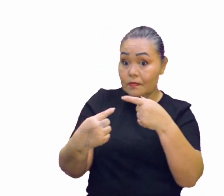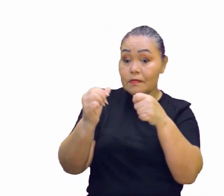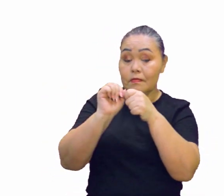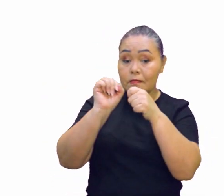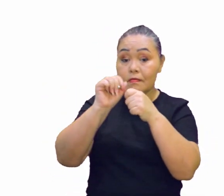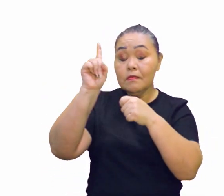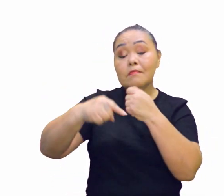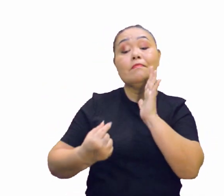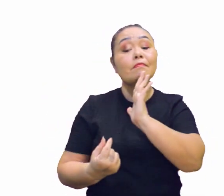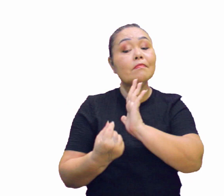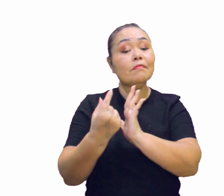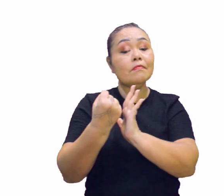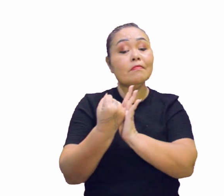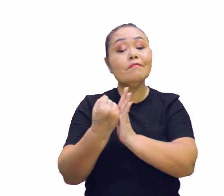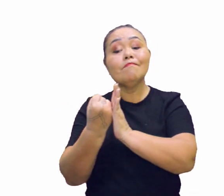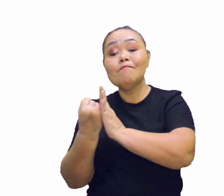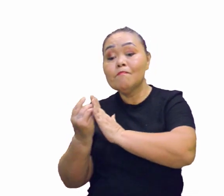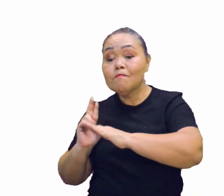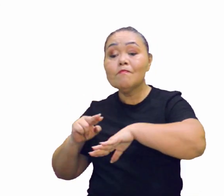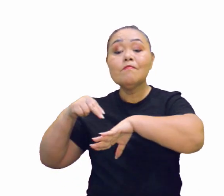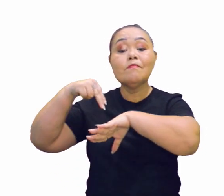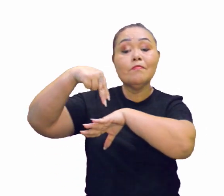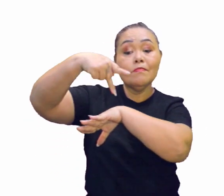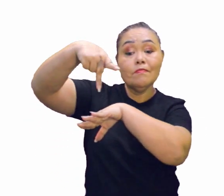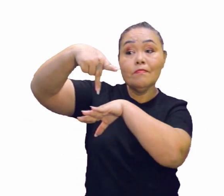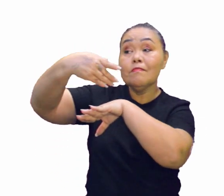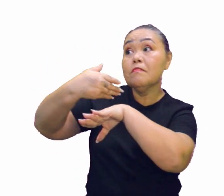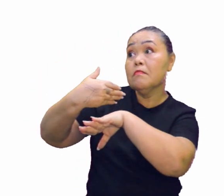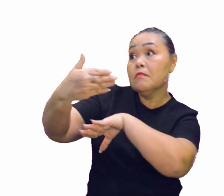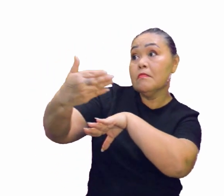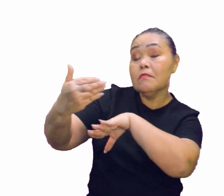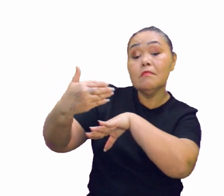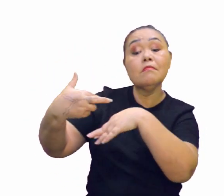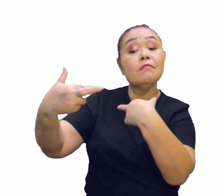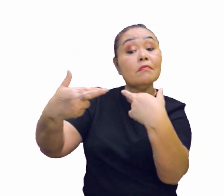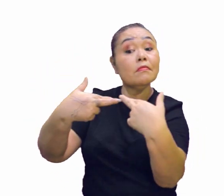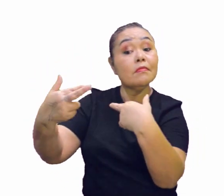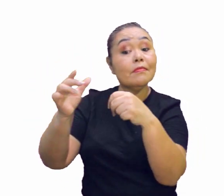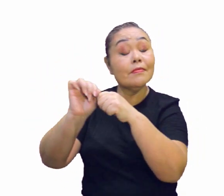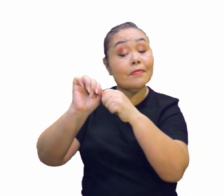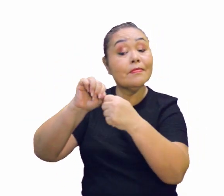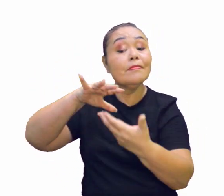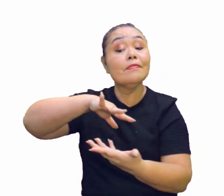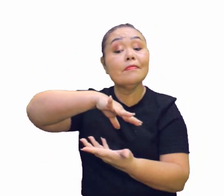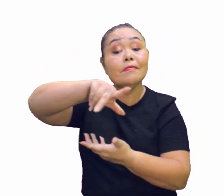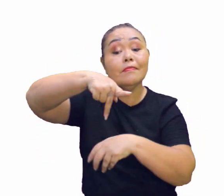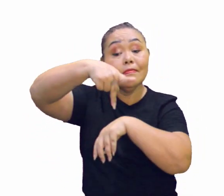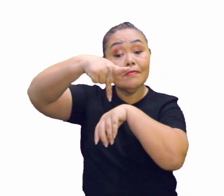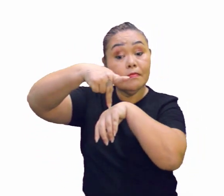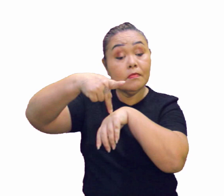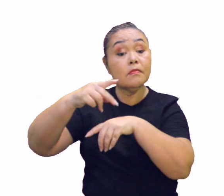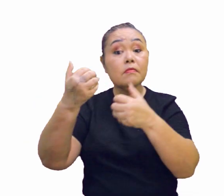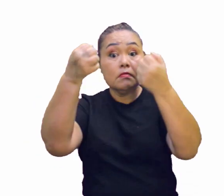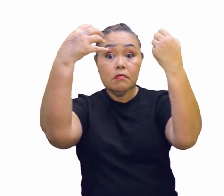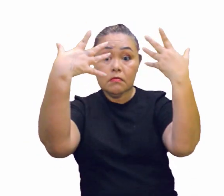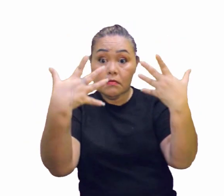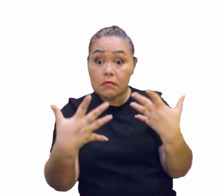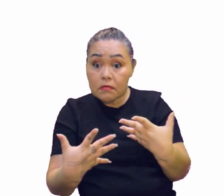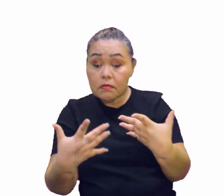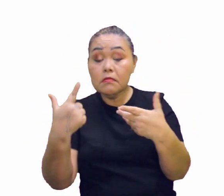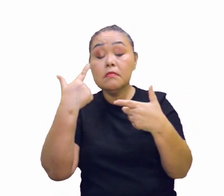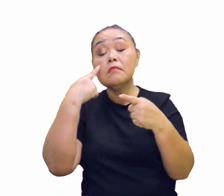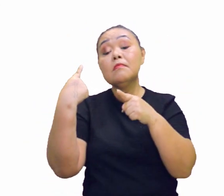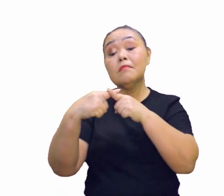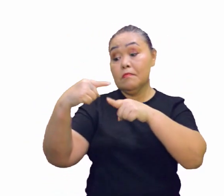que lhe conferem protagonismo e ascensão nas relações internacionais. Então está aí a explicação por que o Brasil ele